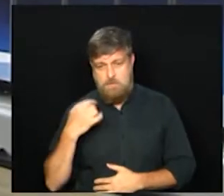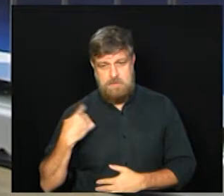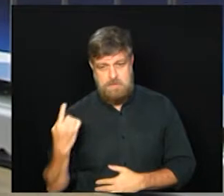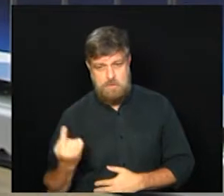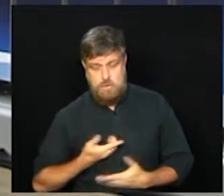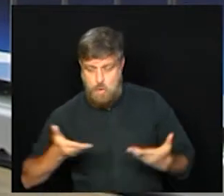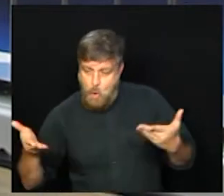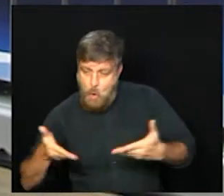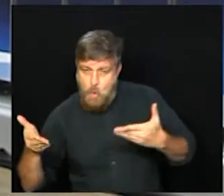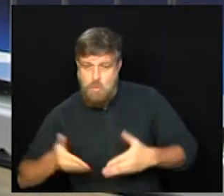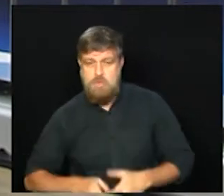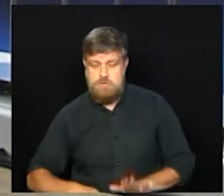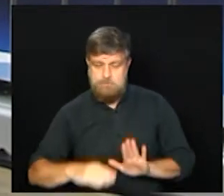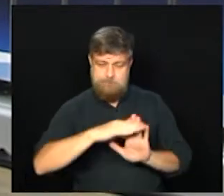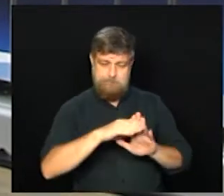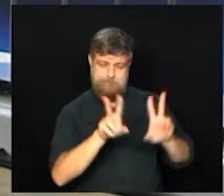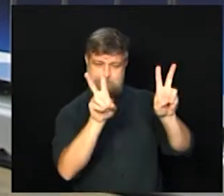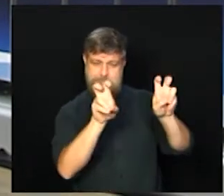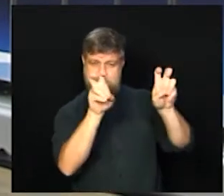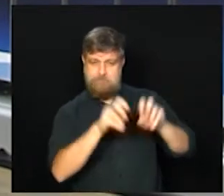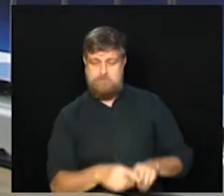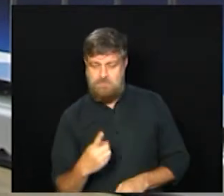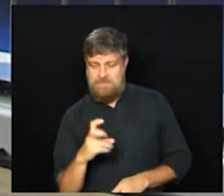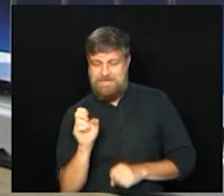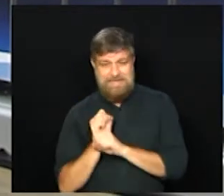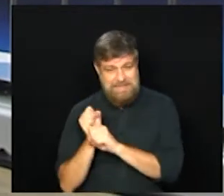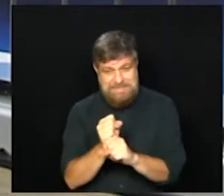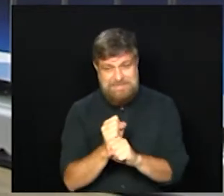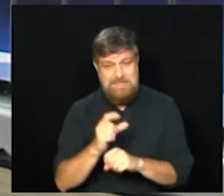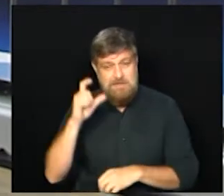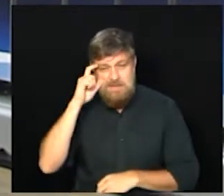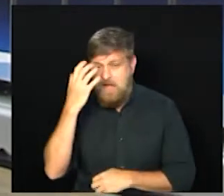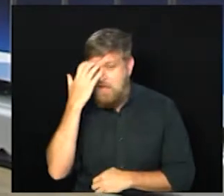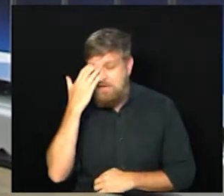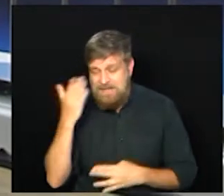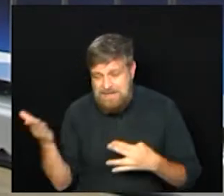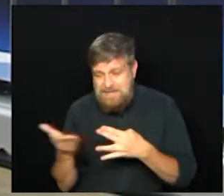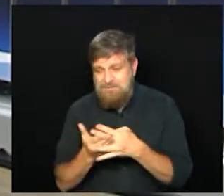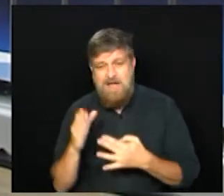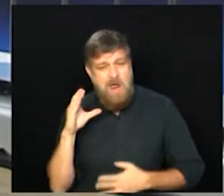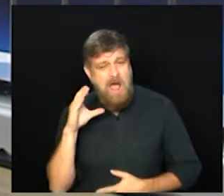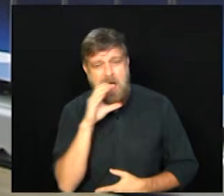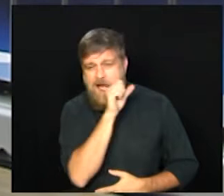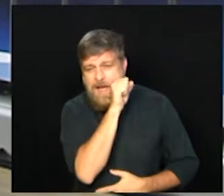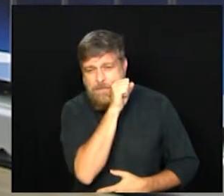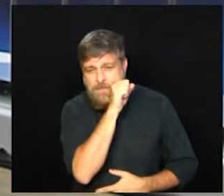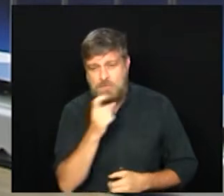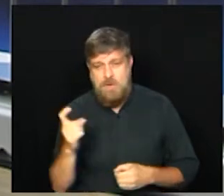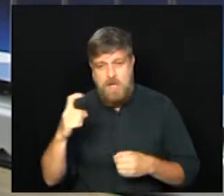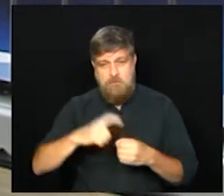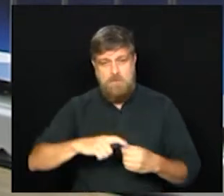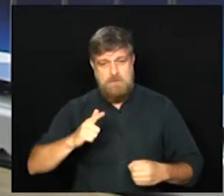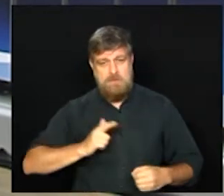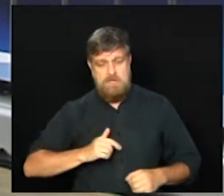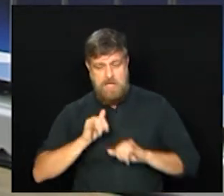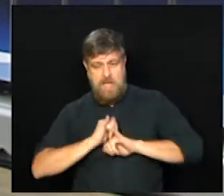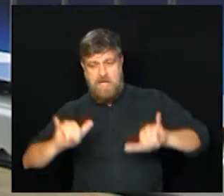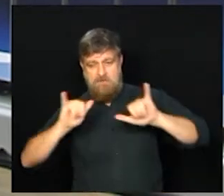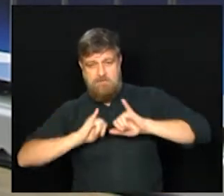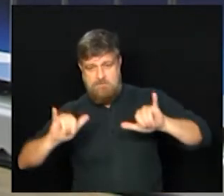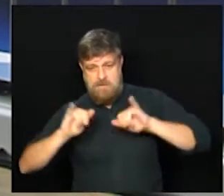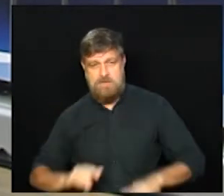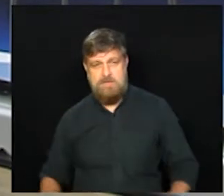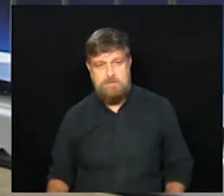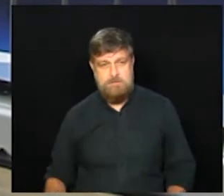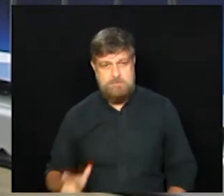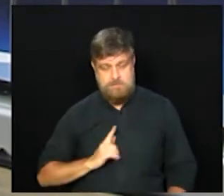fazendo hoje aqui no Questão de Ordem sobre os 15 anos da Lei Maria da Penha. Eu vou fazer um rápido intervalo. Na volta eu vou falar mais sobre a